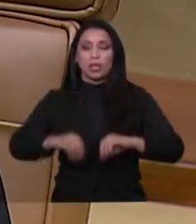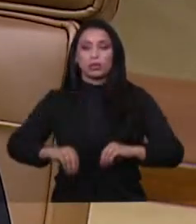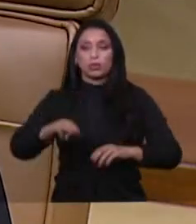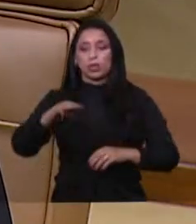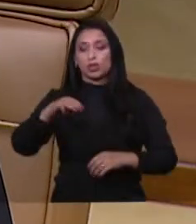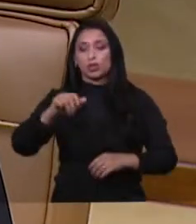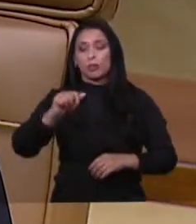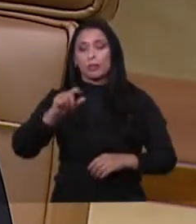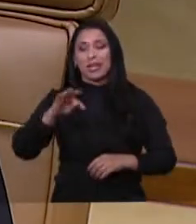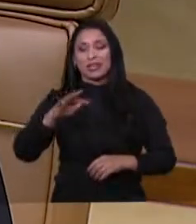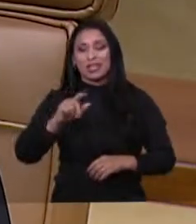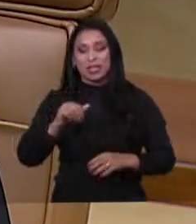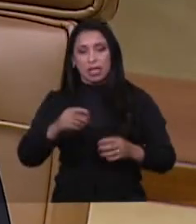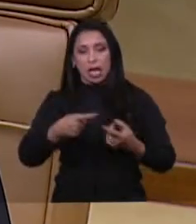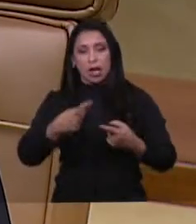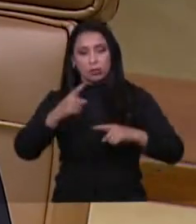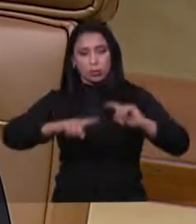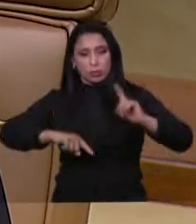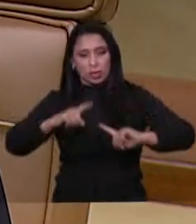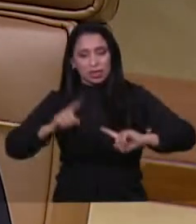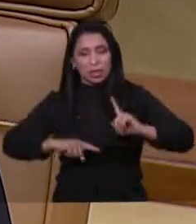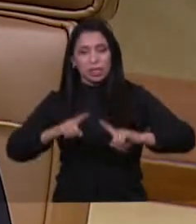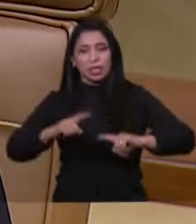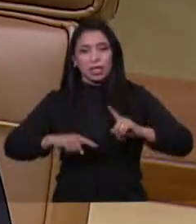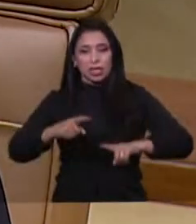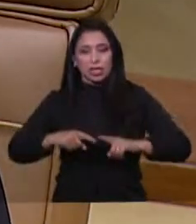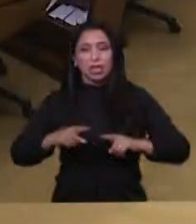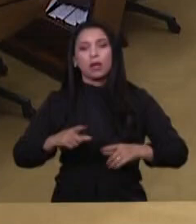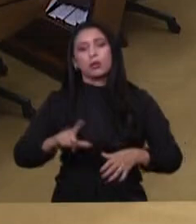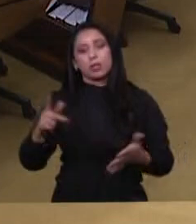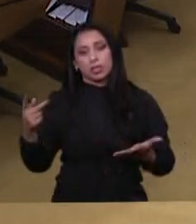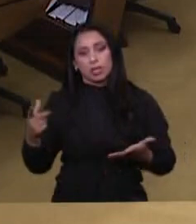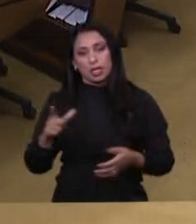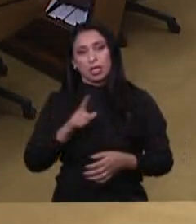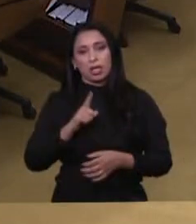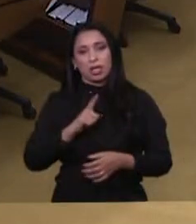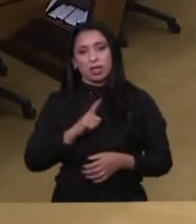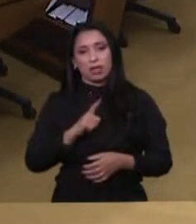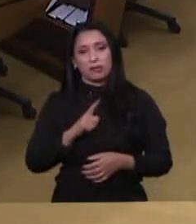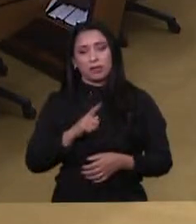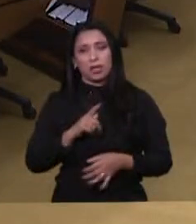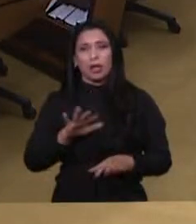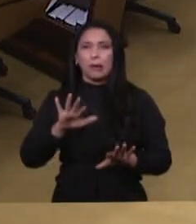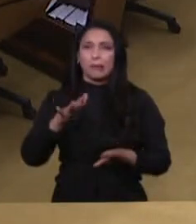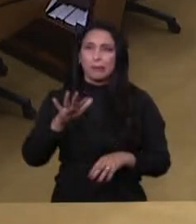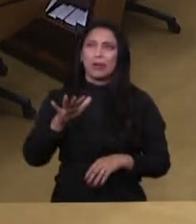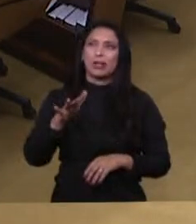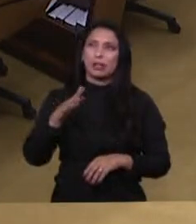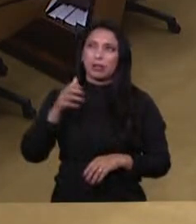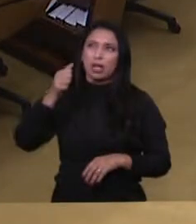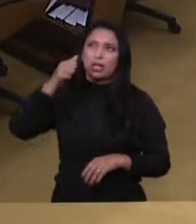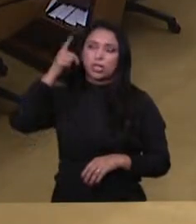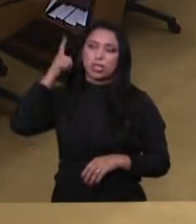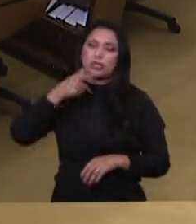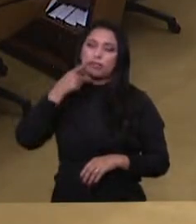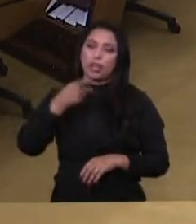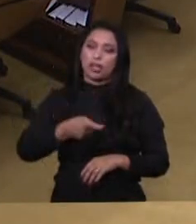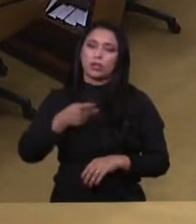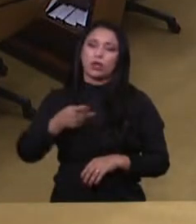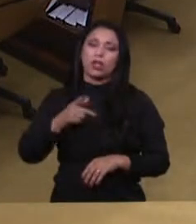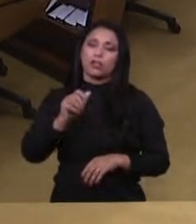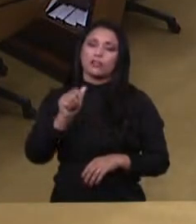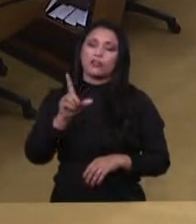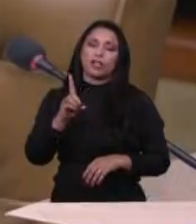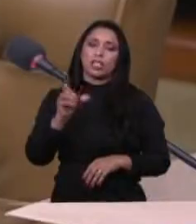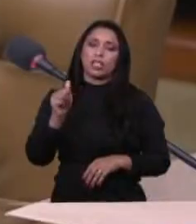foram aferidos ao longo da instrução. Os danos aferidos foram em torno de 25 e 30, mas a fixação foi como danos morais